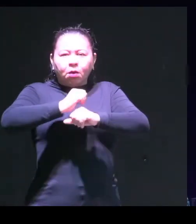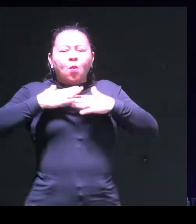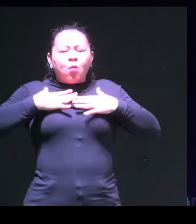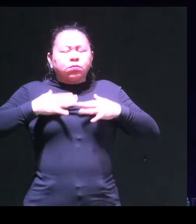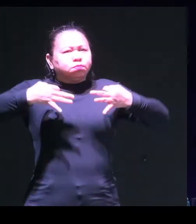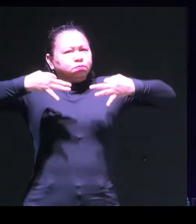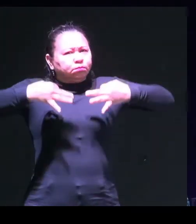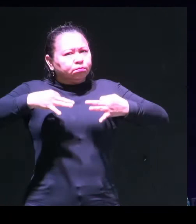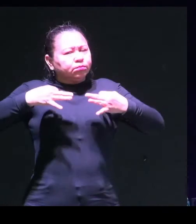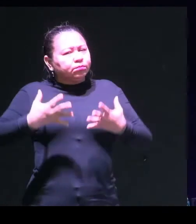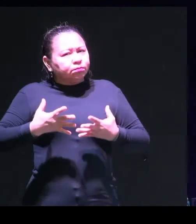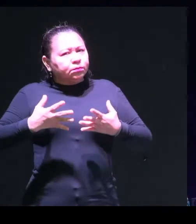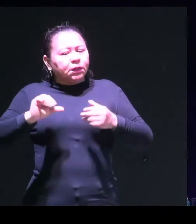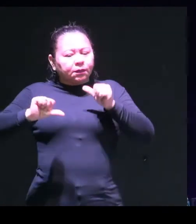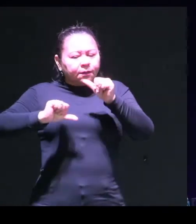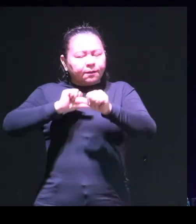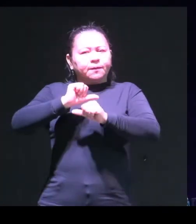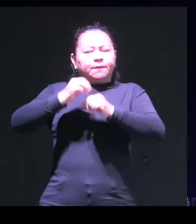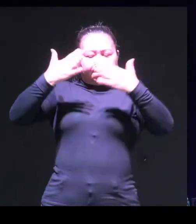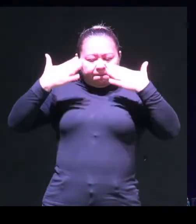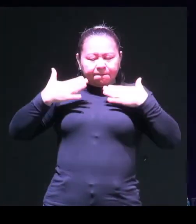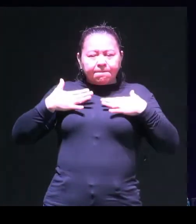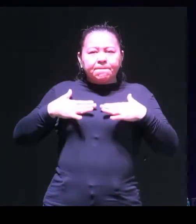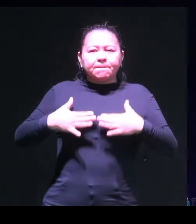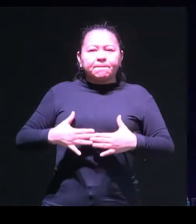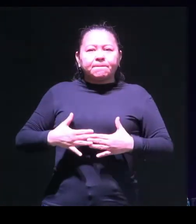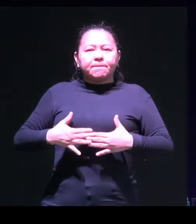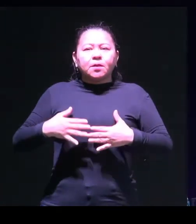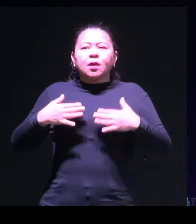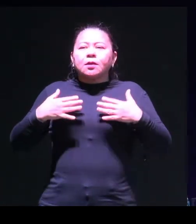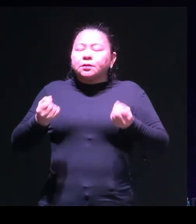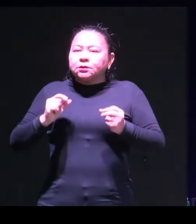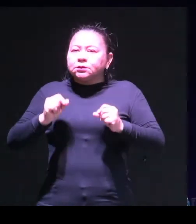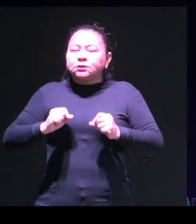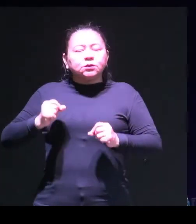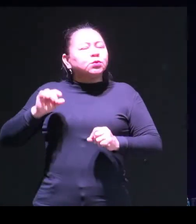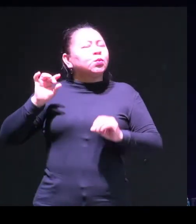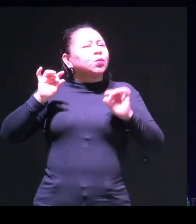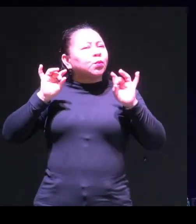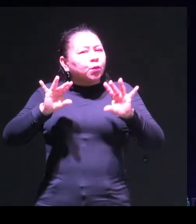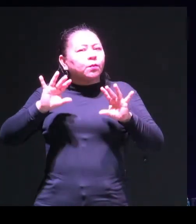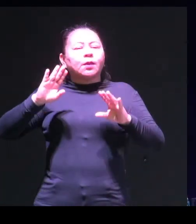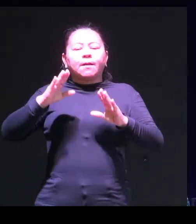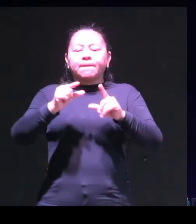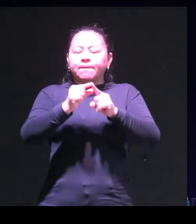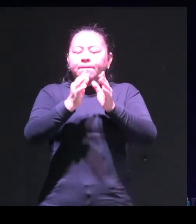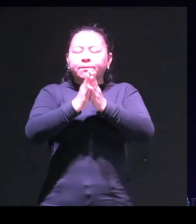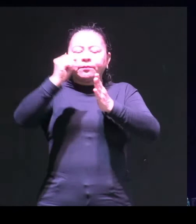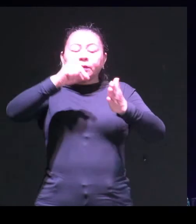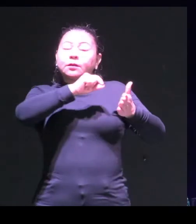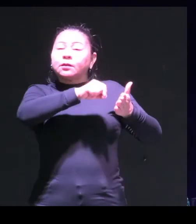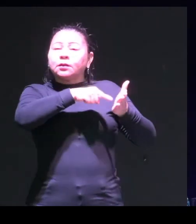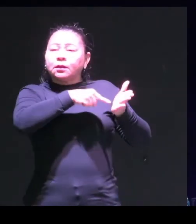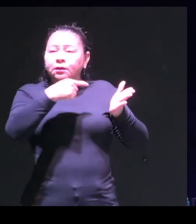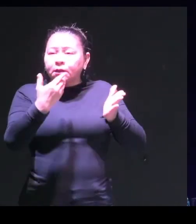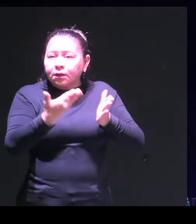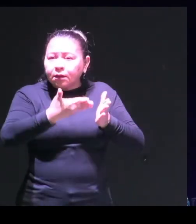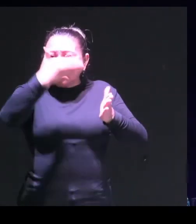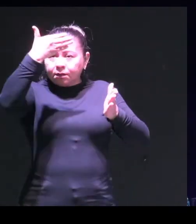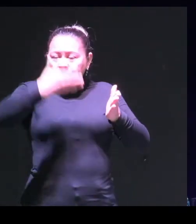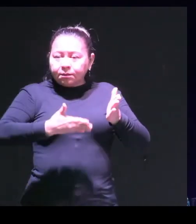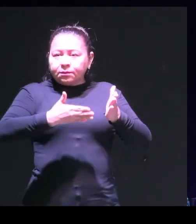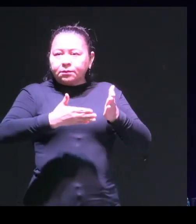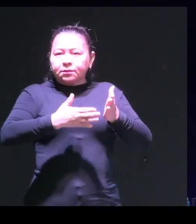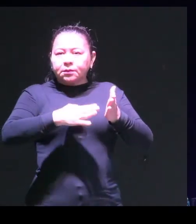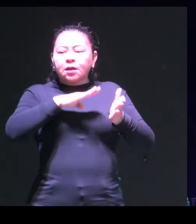é mortal se revestir de imortalidade, então se cumprirá a palavra que foi escrita: tragada foi